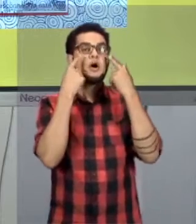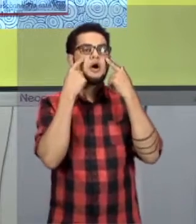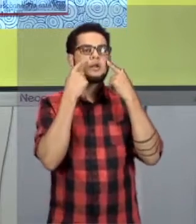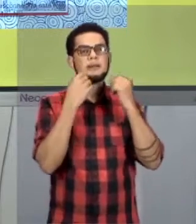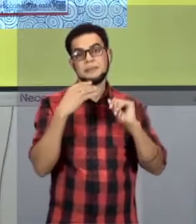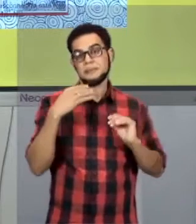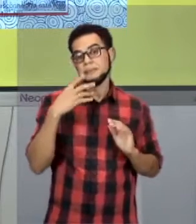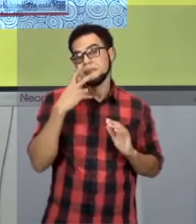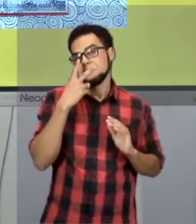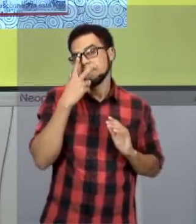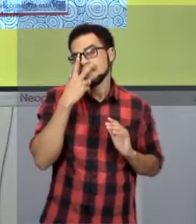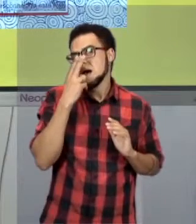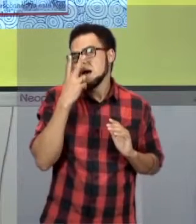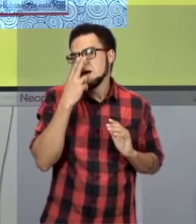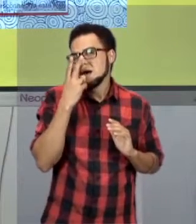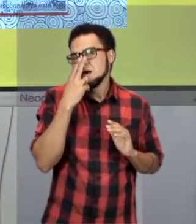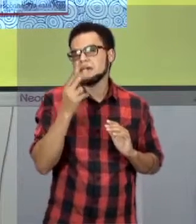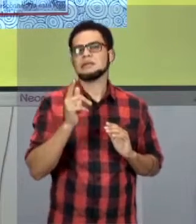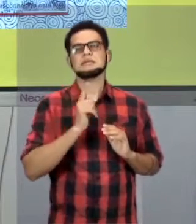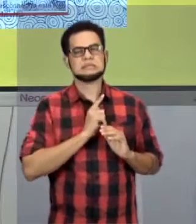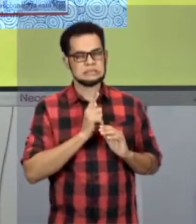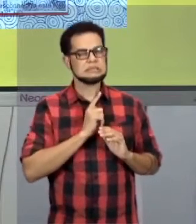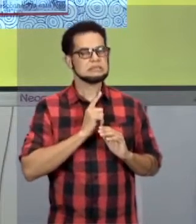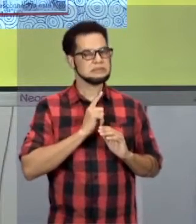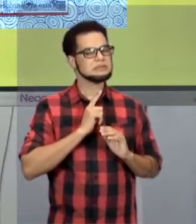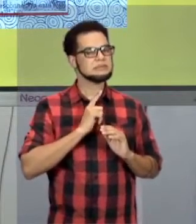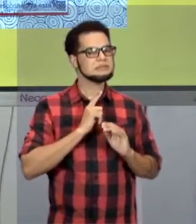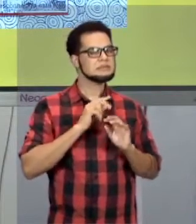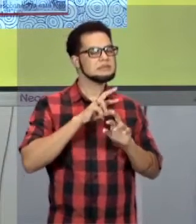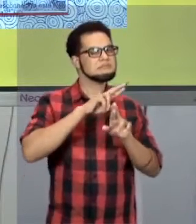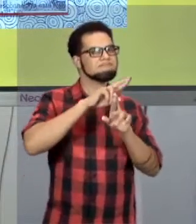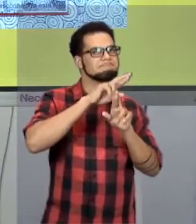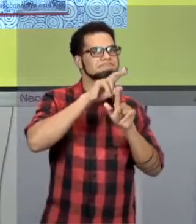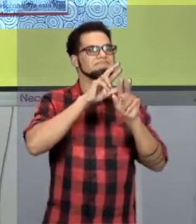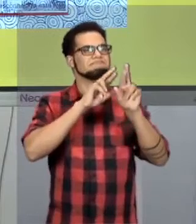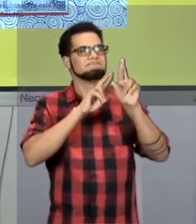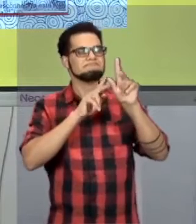sensação de que tem diferentes